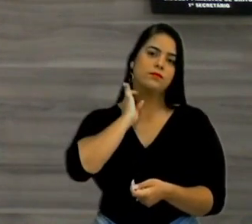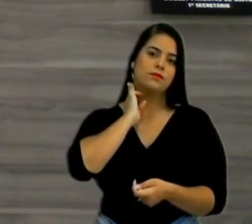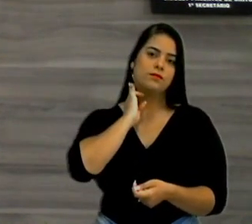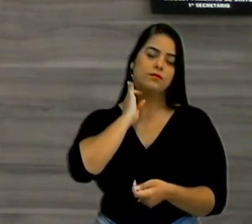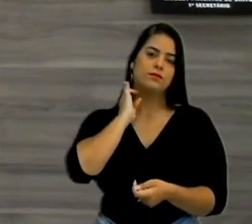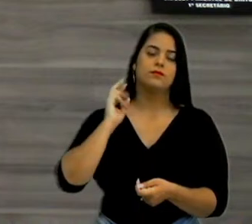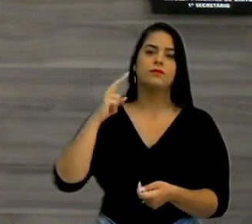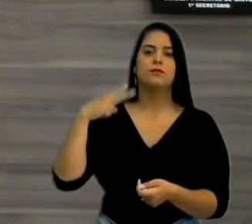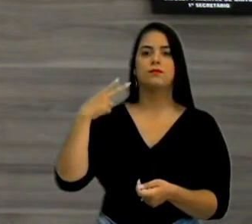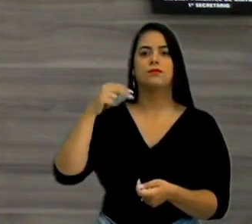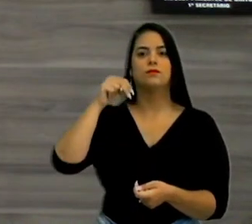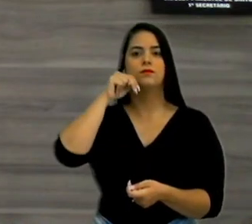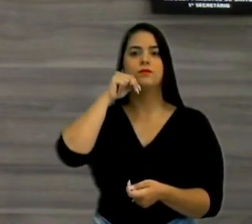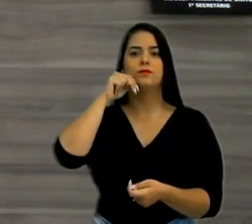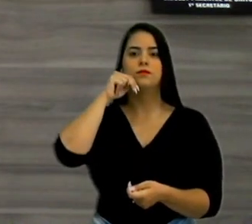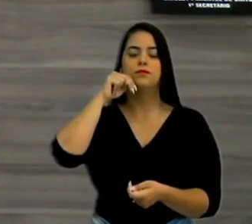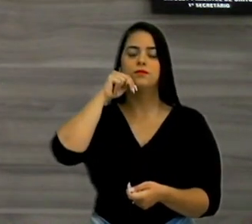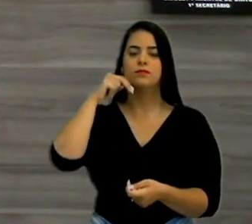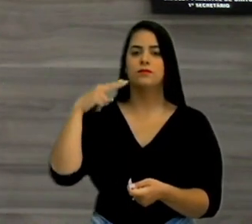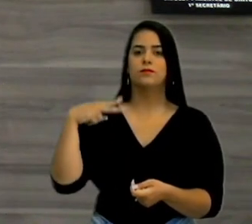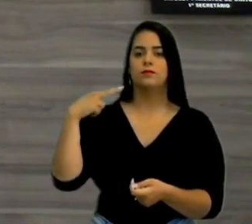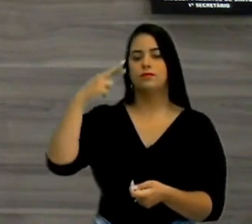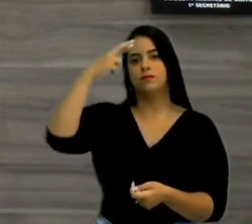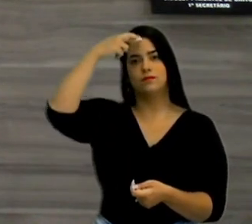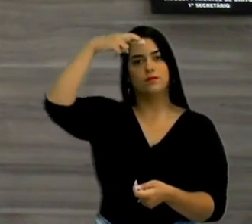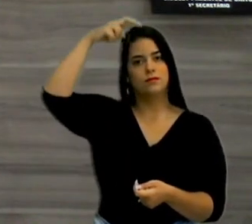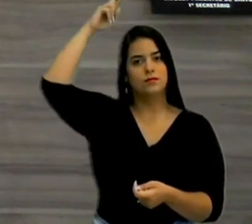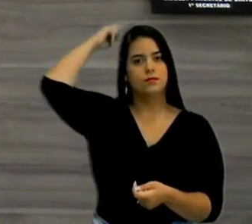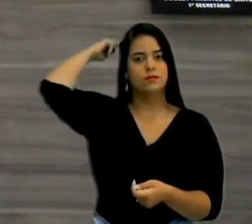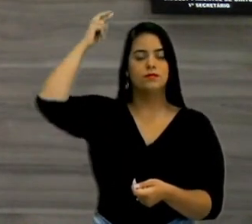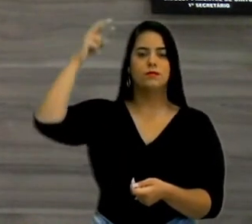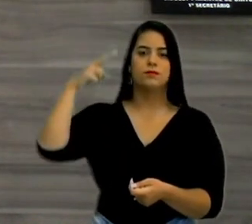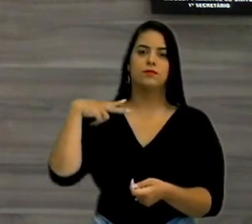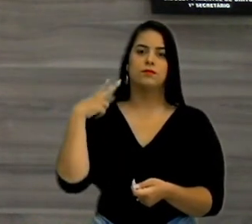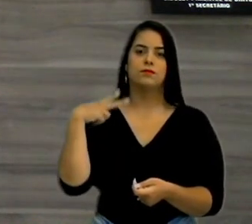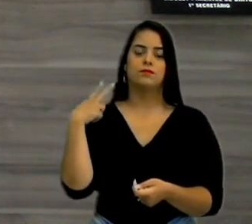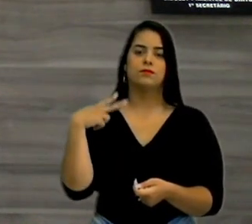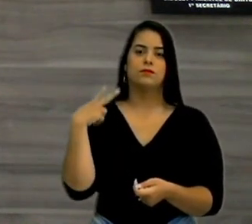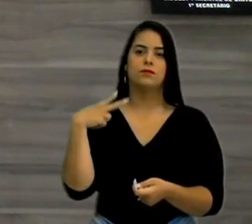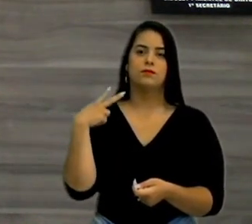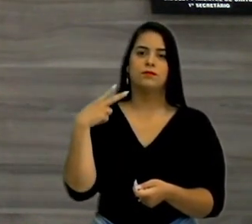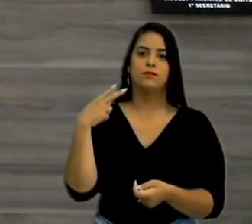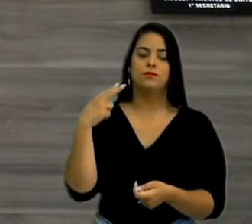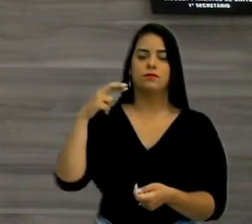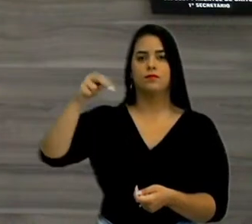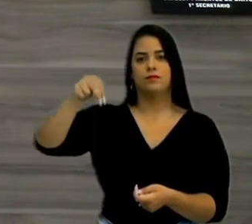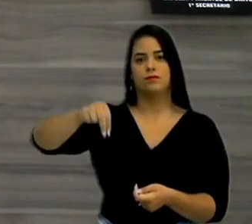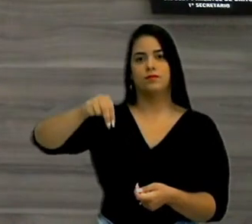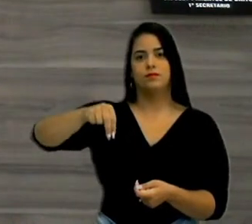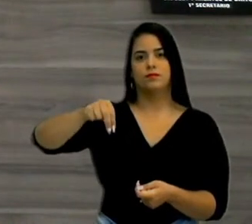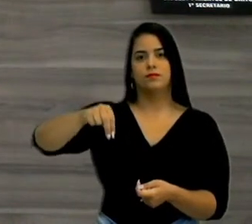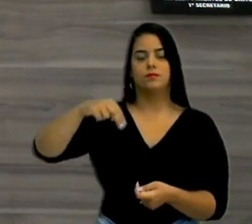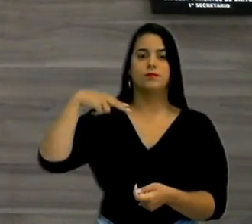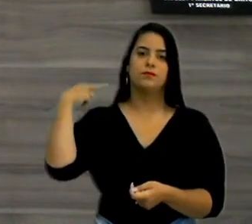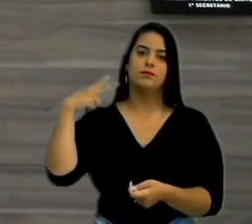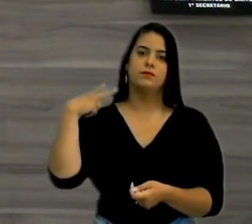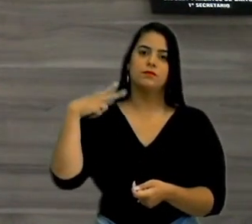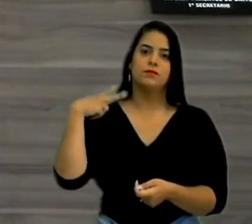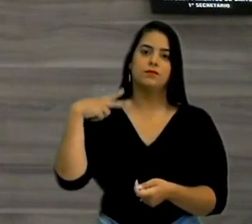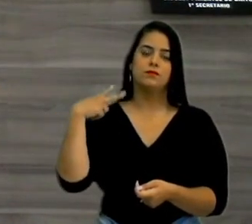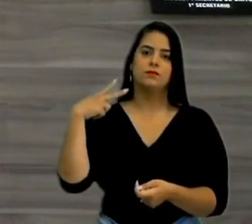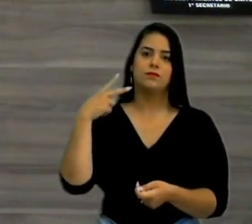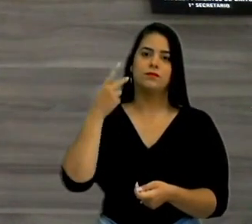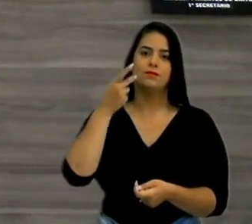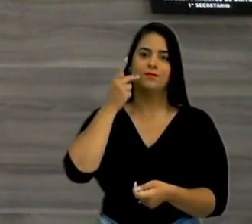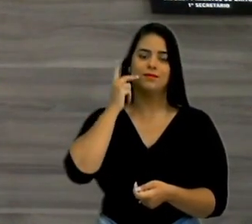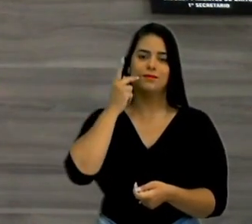vereador José Nilton da Silva, vereador Rinaldo Alexandre Teixeira Pontes, vereadora Rosneide Lima de Arruda, vereador Valdemir Fernando de Macedo.